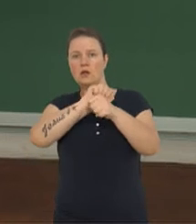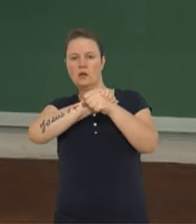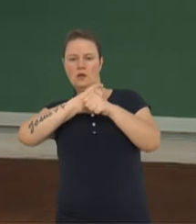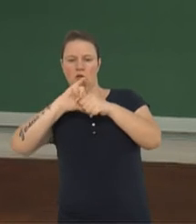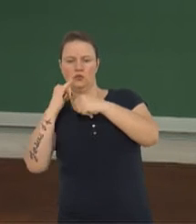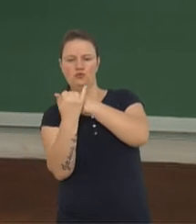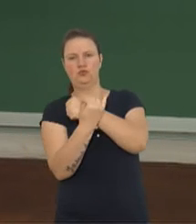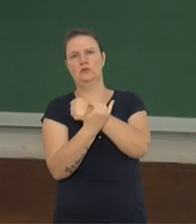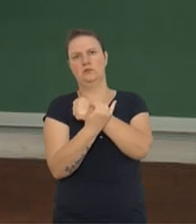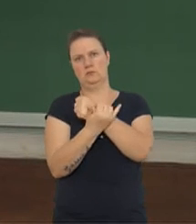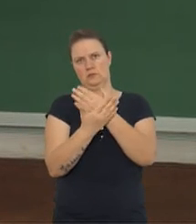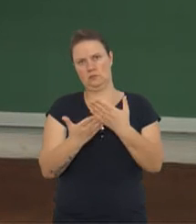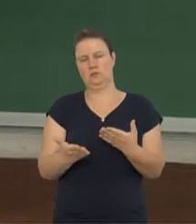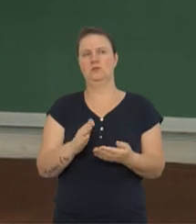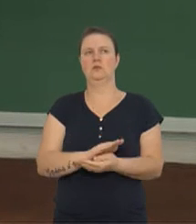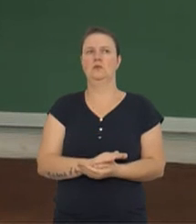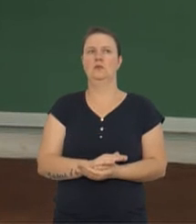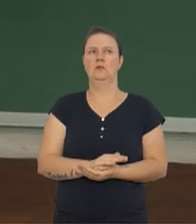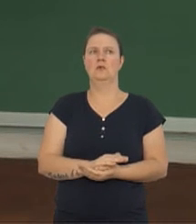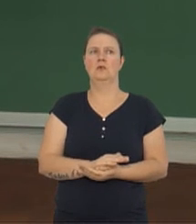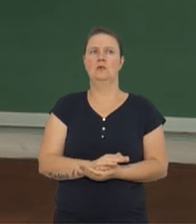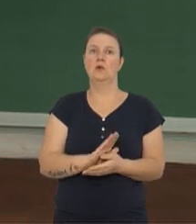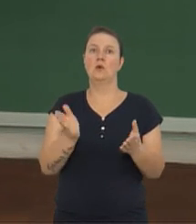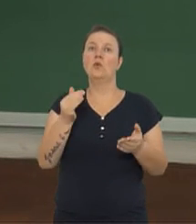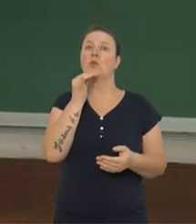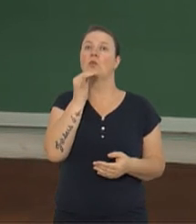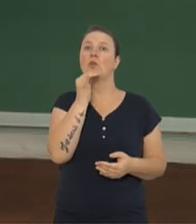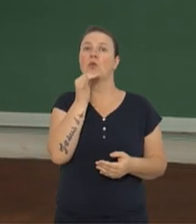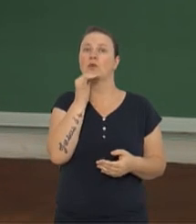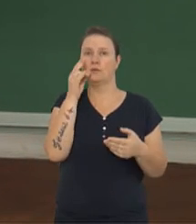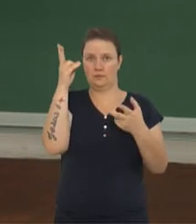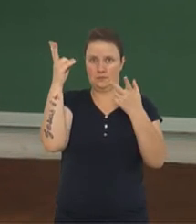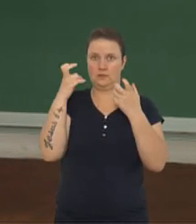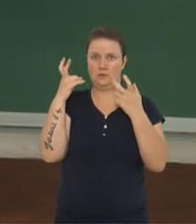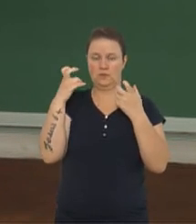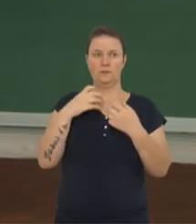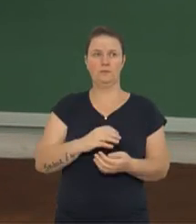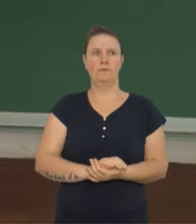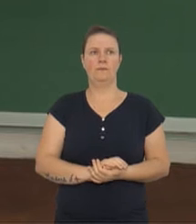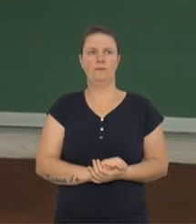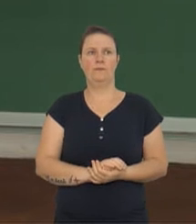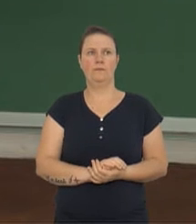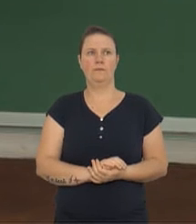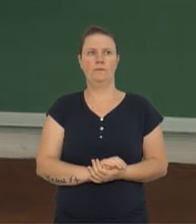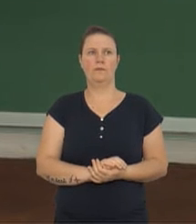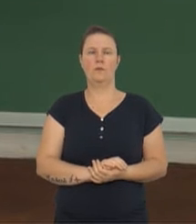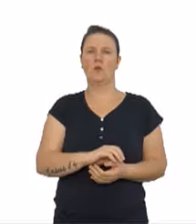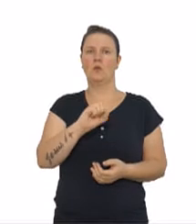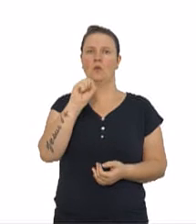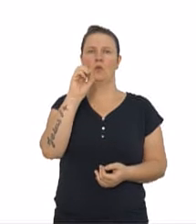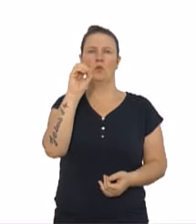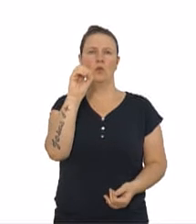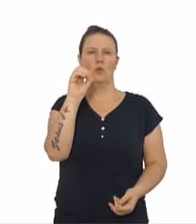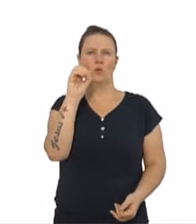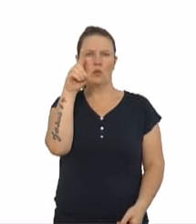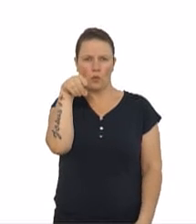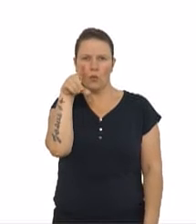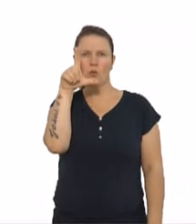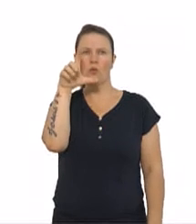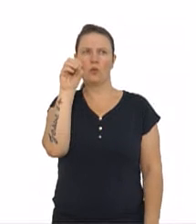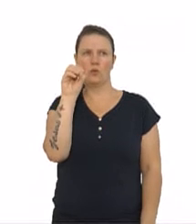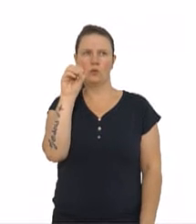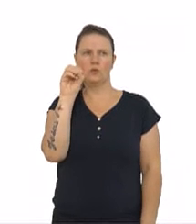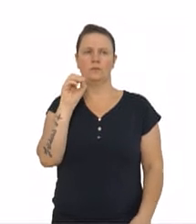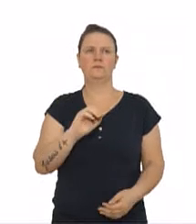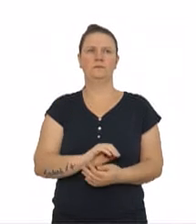exemplo. Ele estudiante solo estuda em classroom. Solo estudia. Olha o